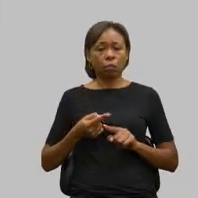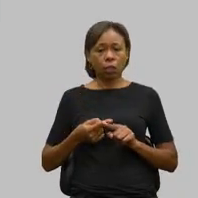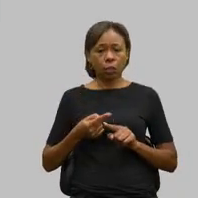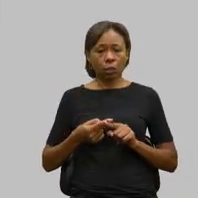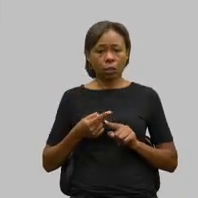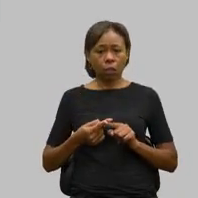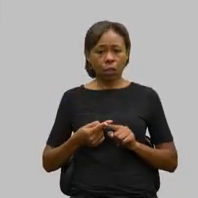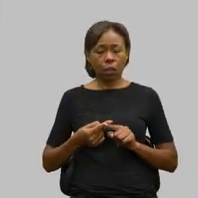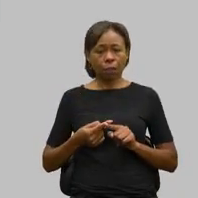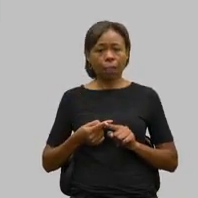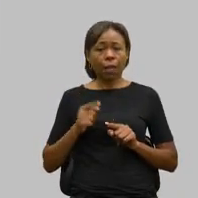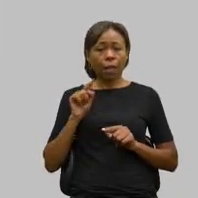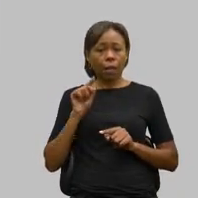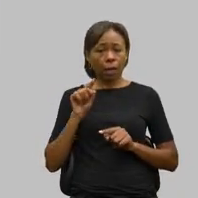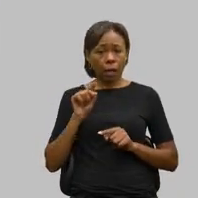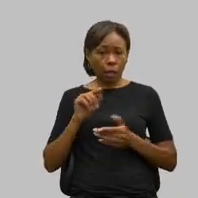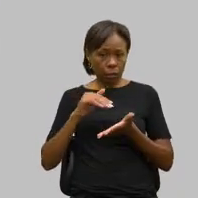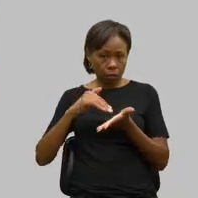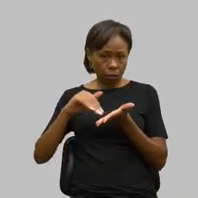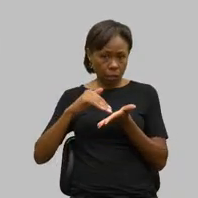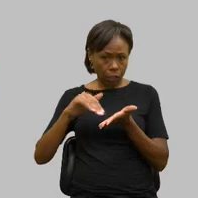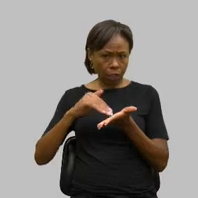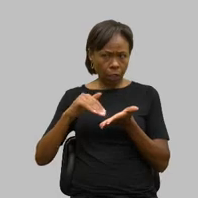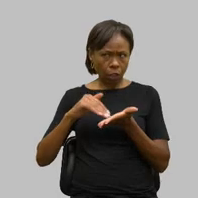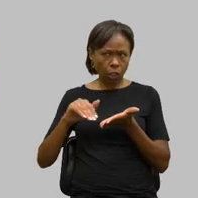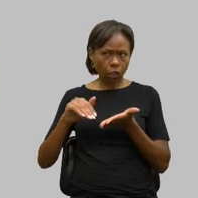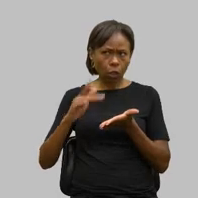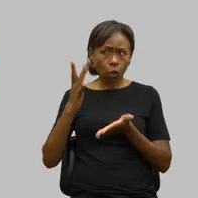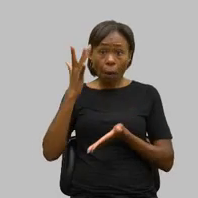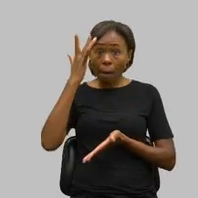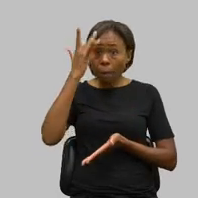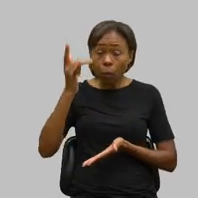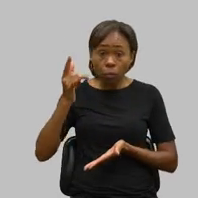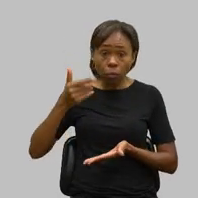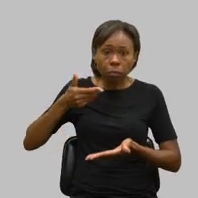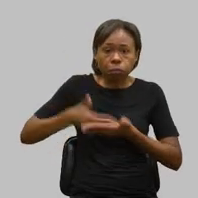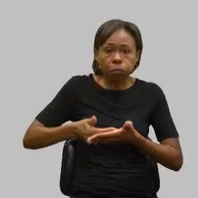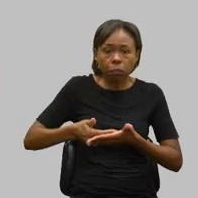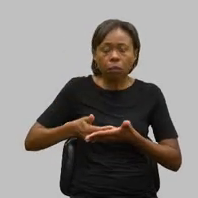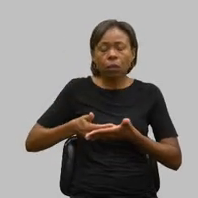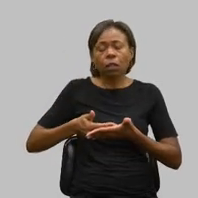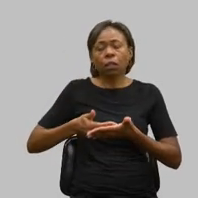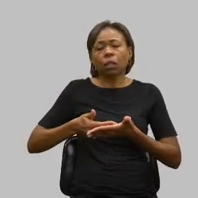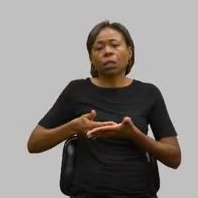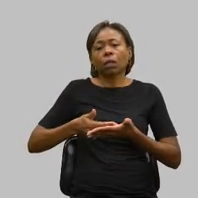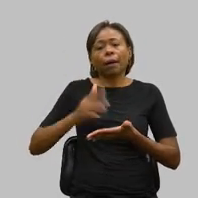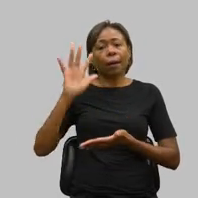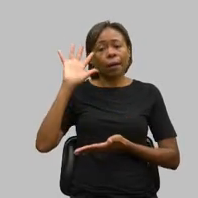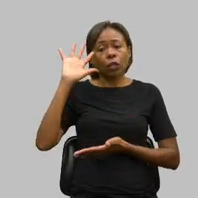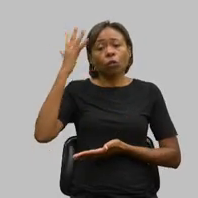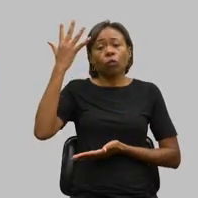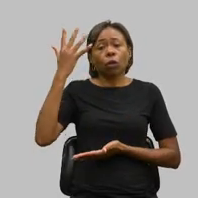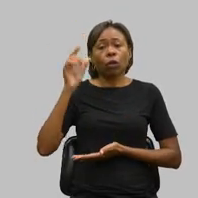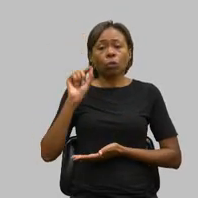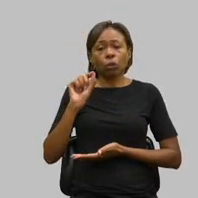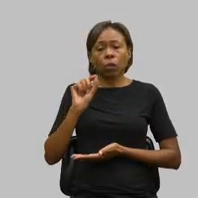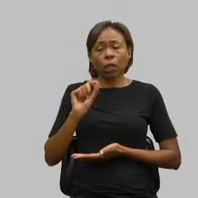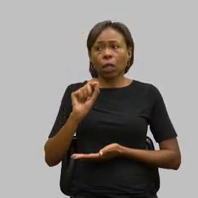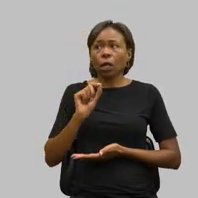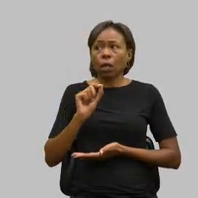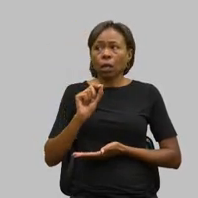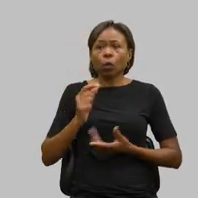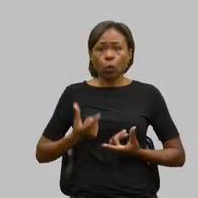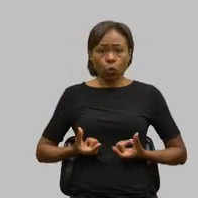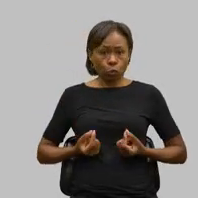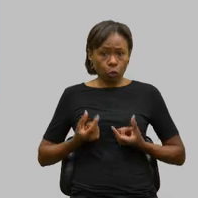a secretaria, num determinado, de um dia para outro, definiu que todo mundo de oncologia iria para